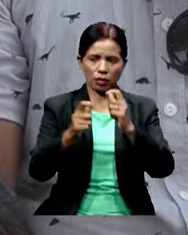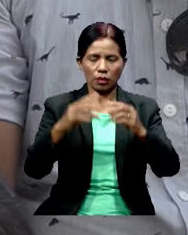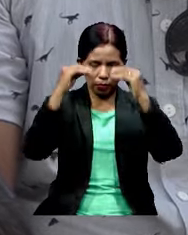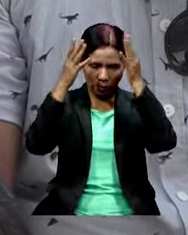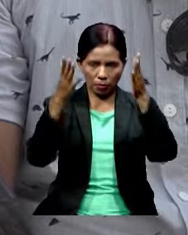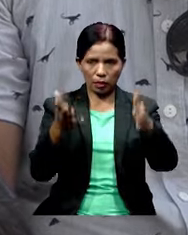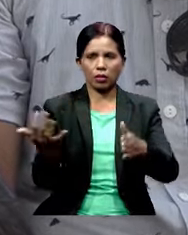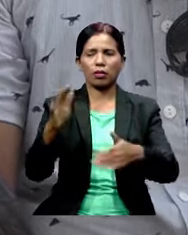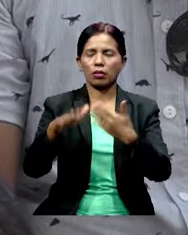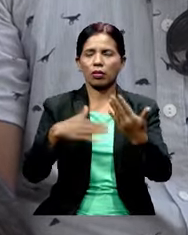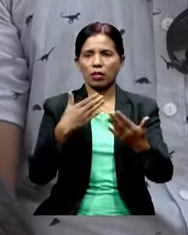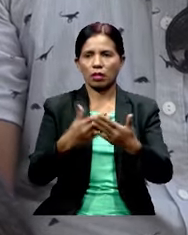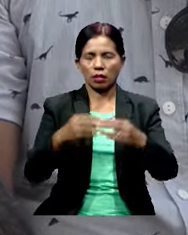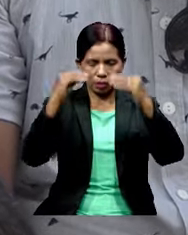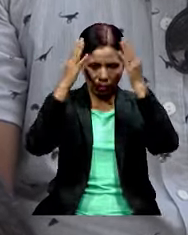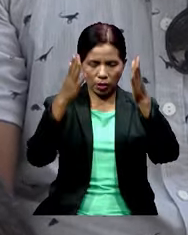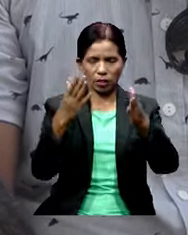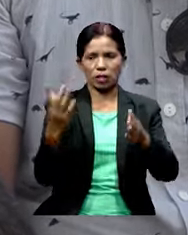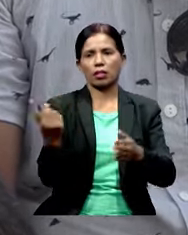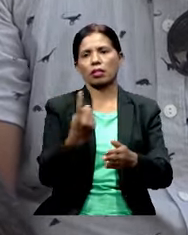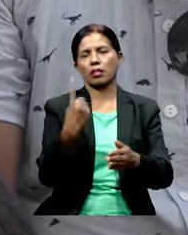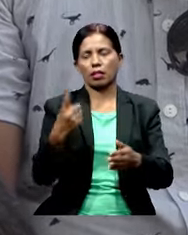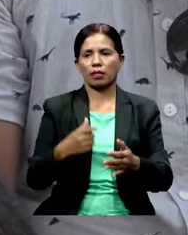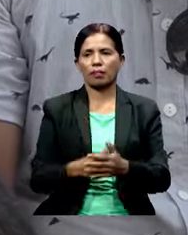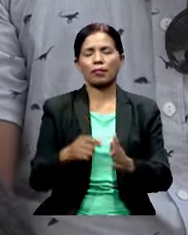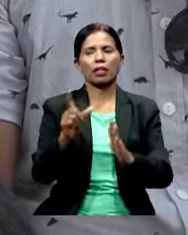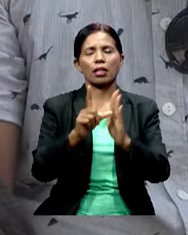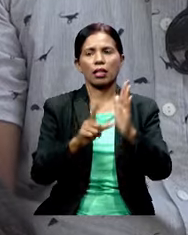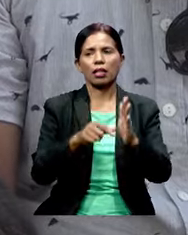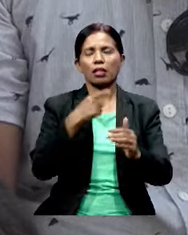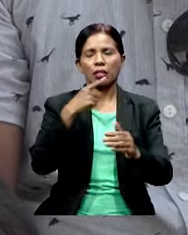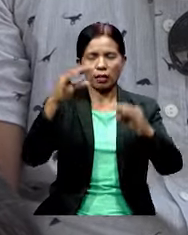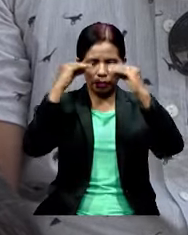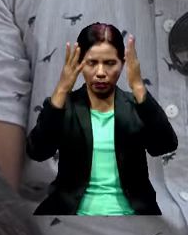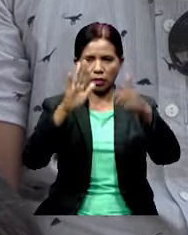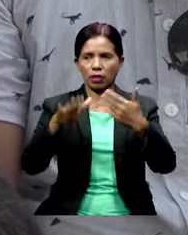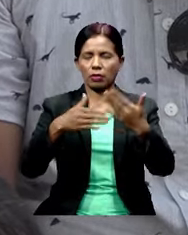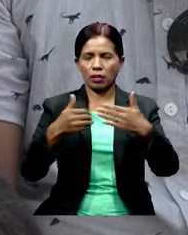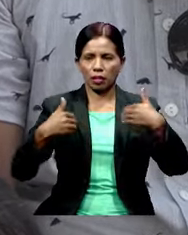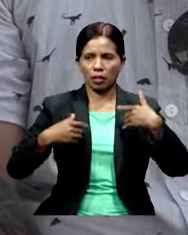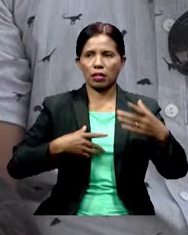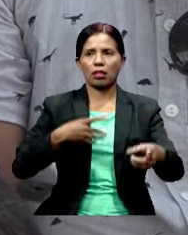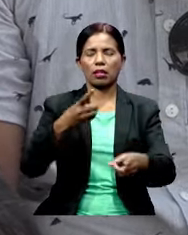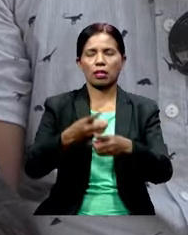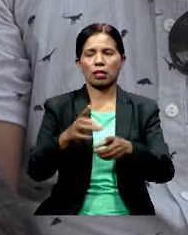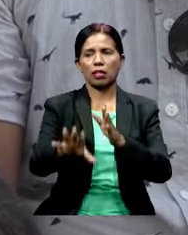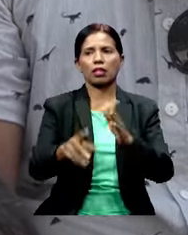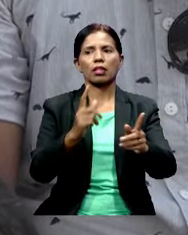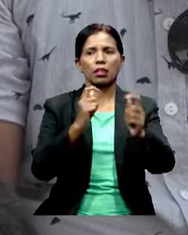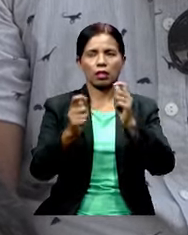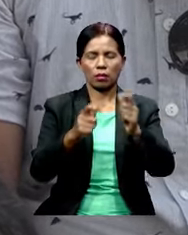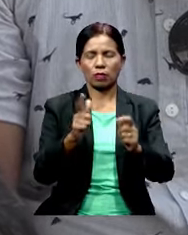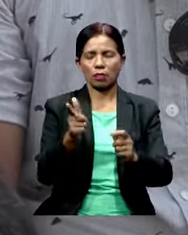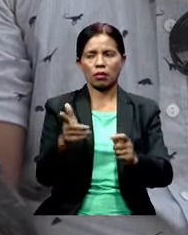professores contratados nomos professores permanente lei ne hatete professores ototo ya direito hetan transporte $25 por